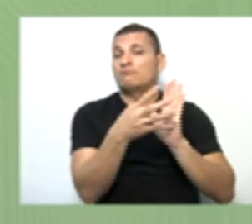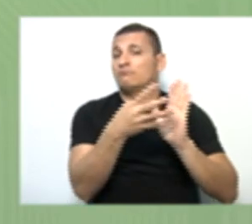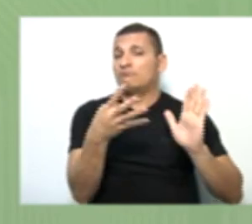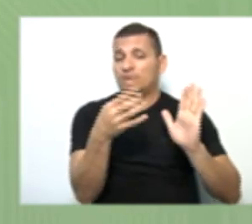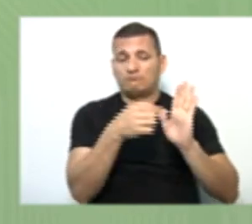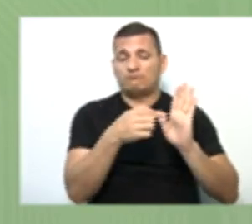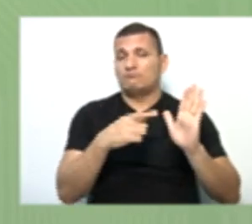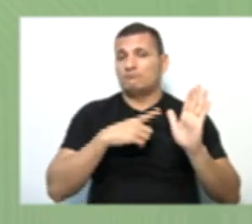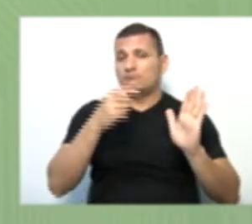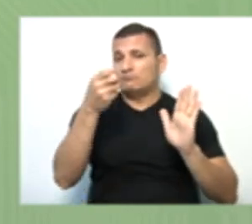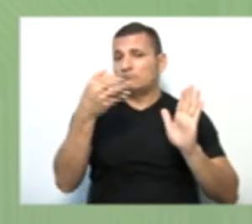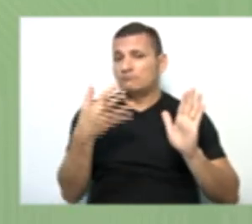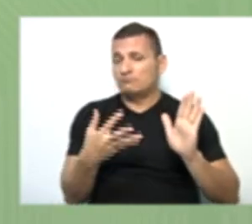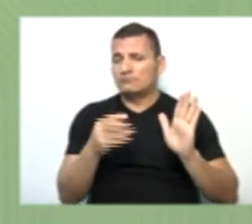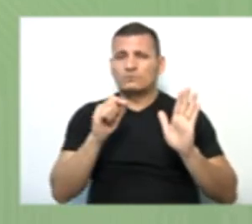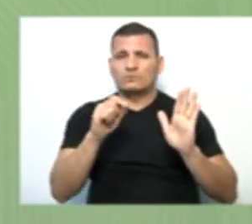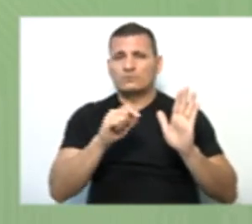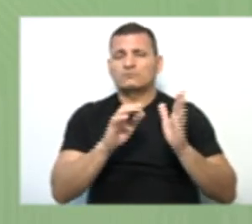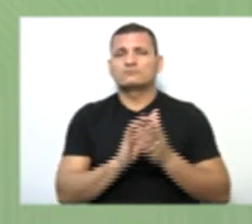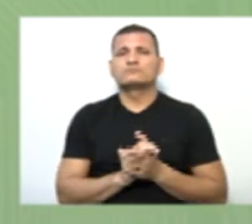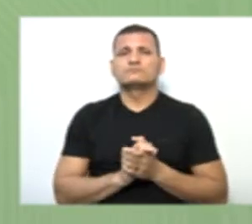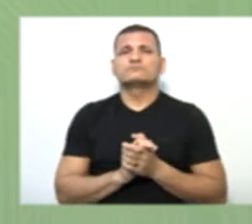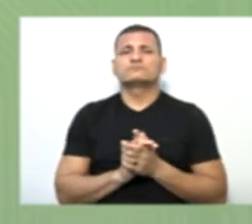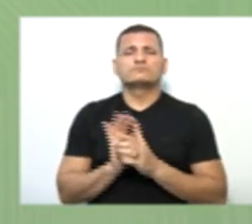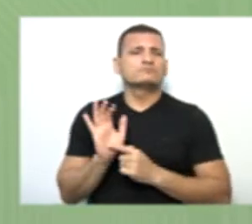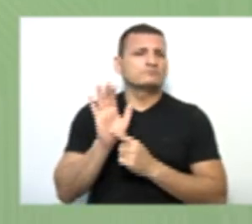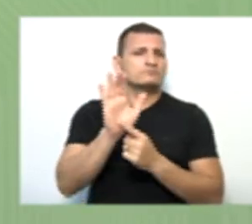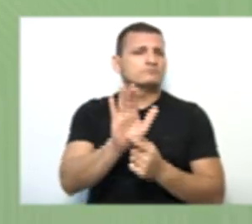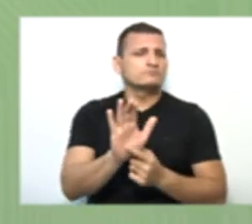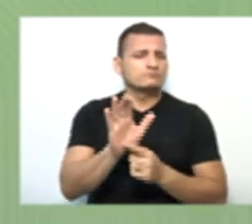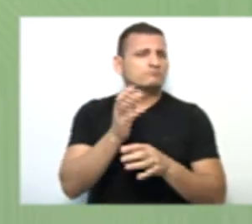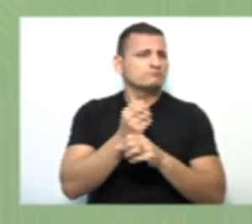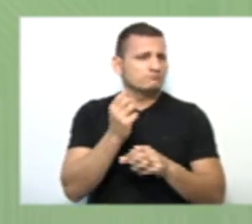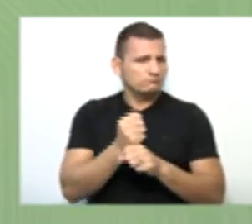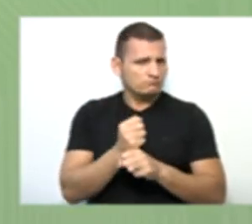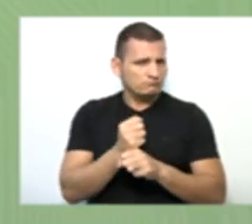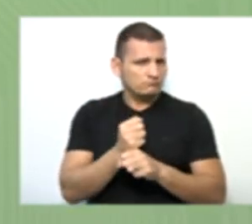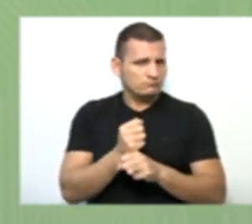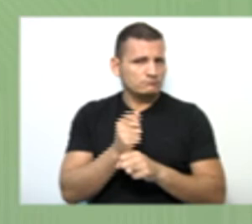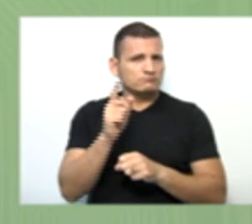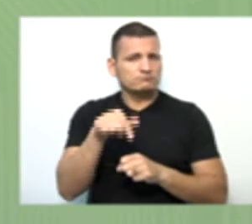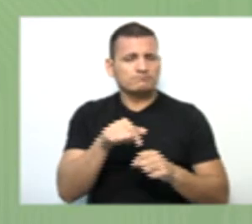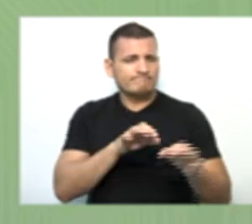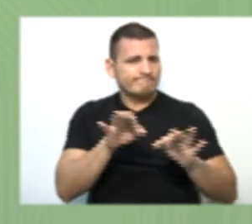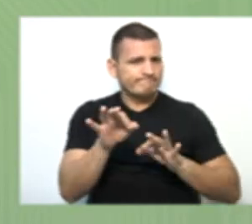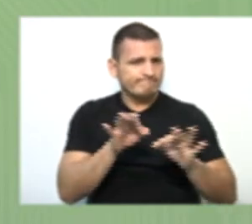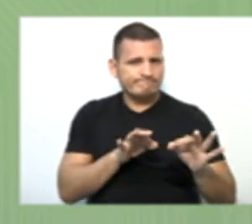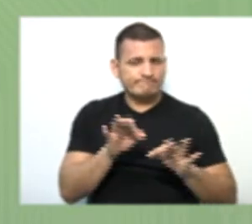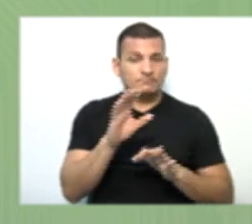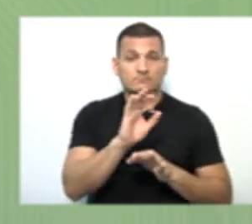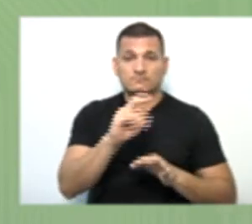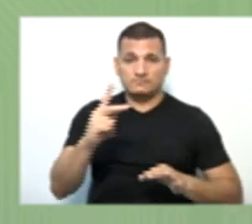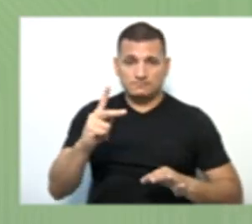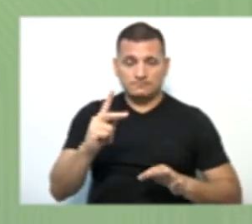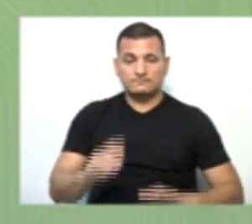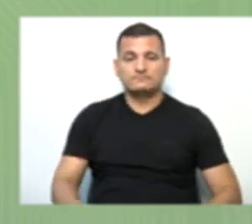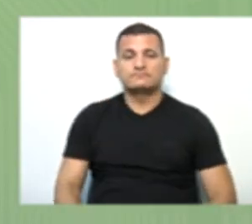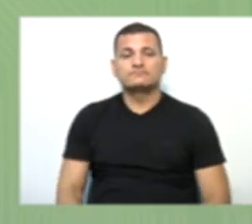as demonstrações contábeis que deverão ser elaboradas pelas cooperativas.